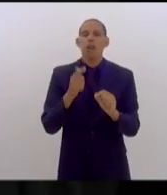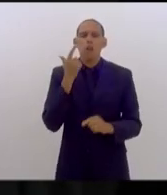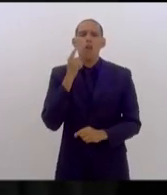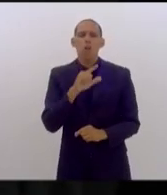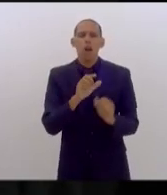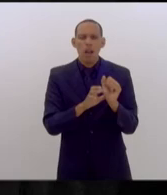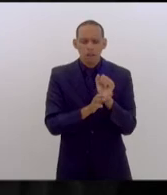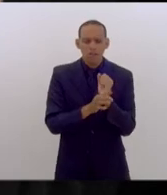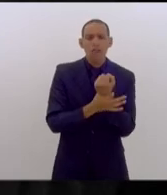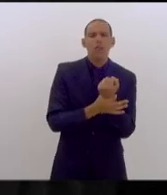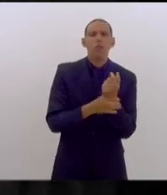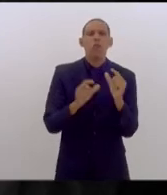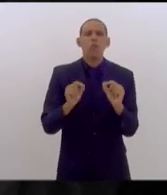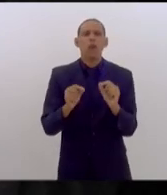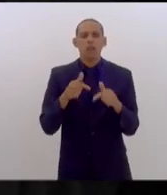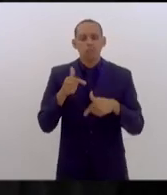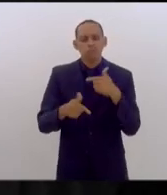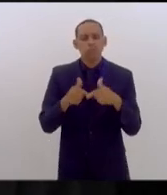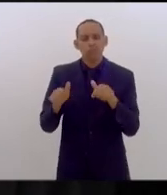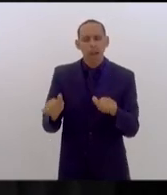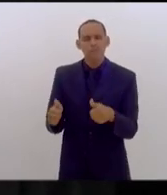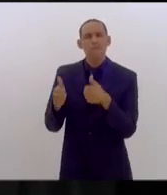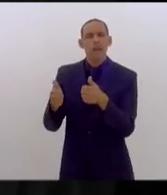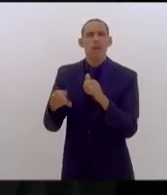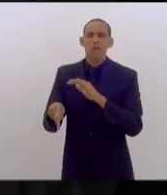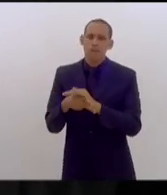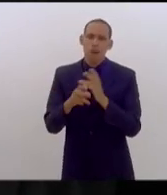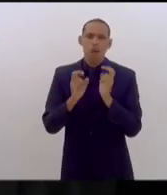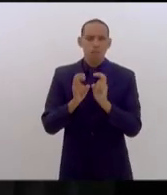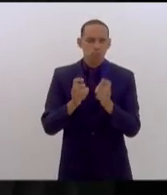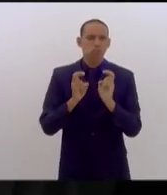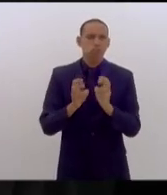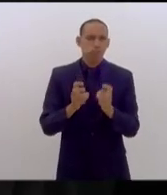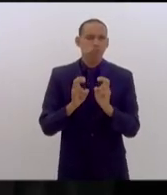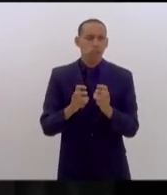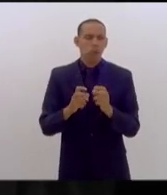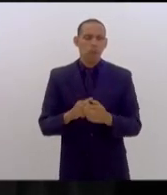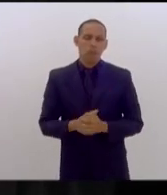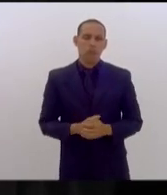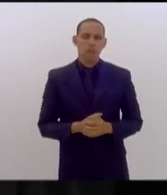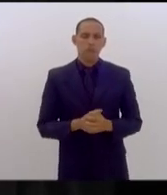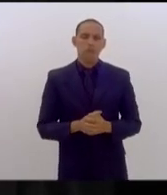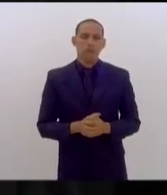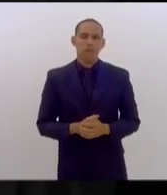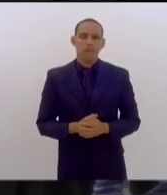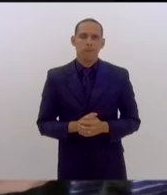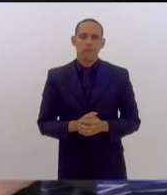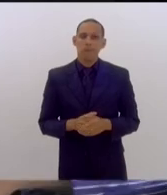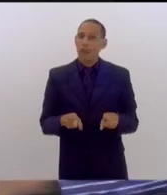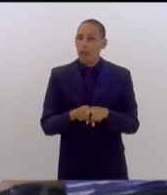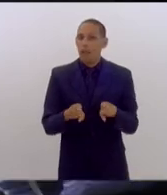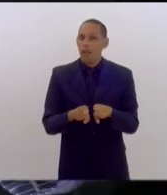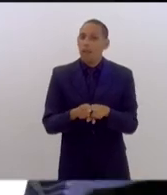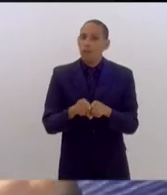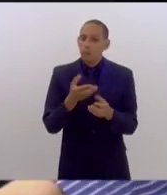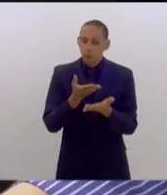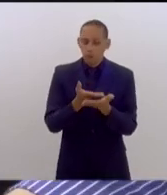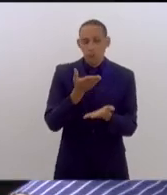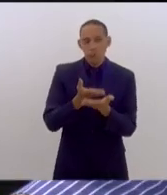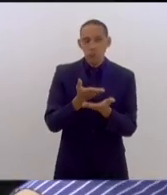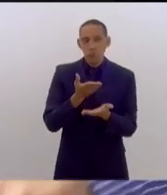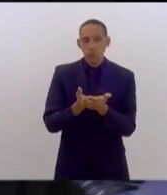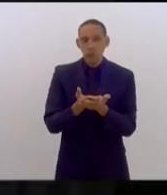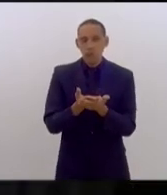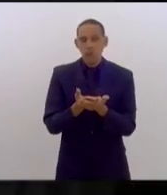na prestação do serviço público de transporte Ferroviário de passageiros bem como estudos